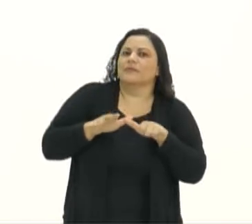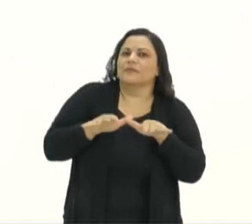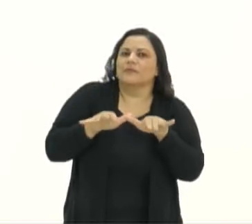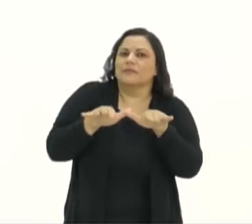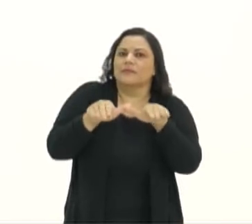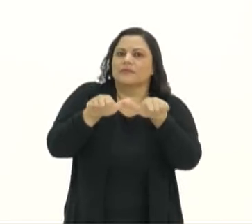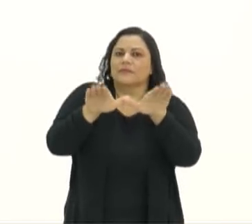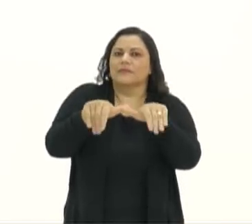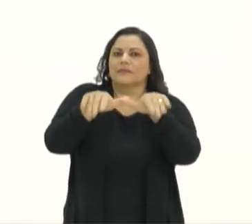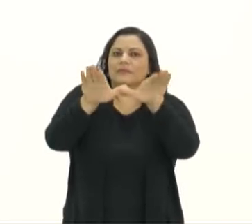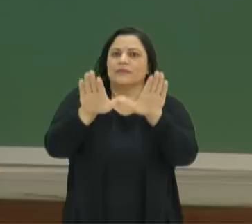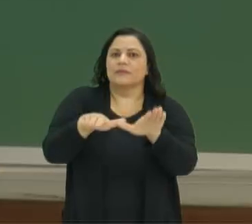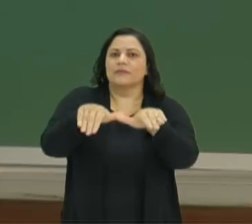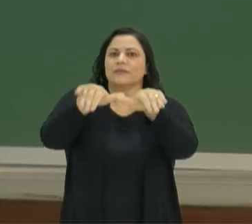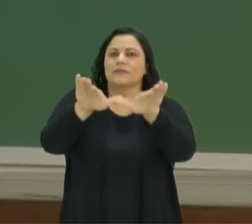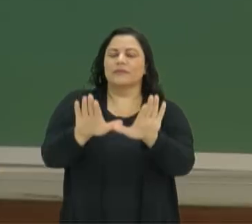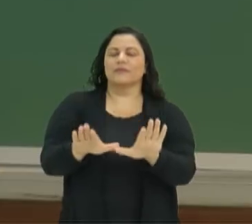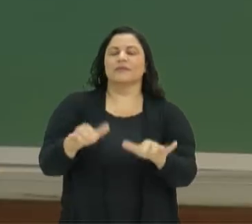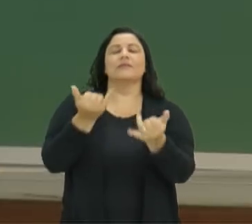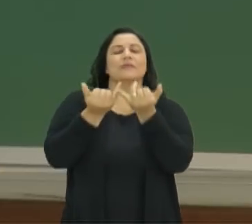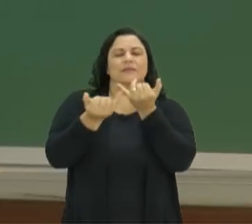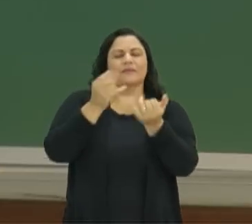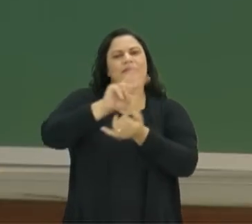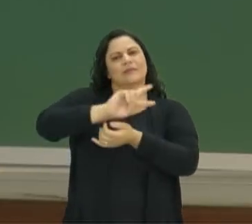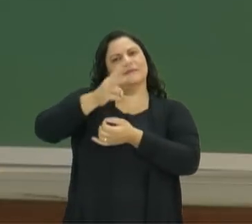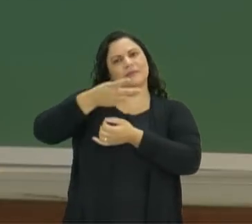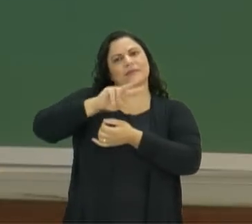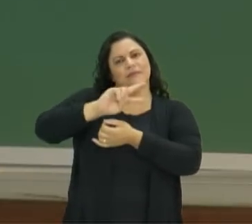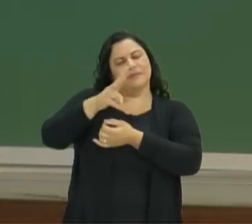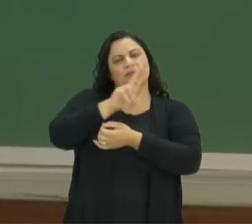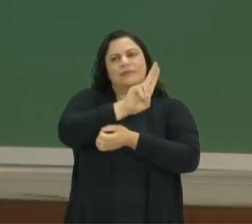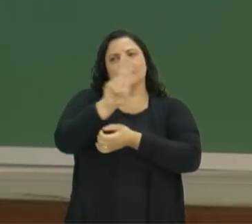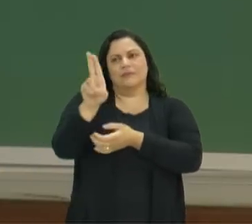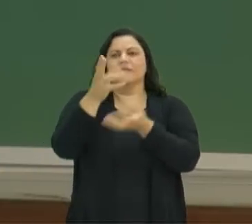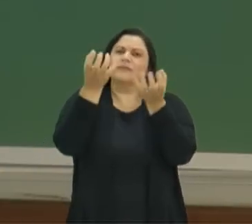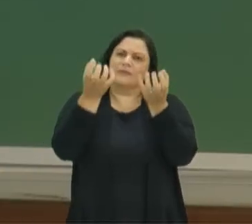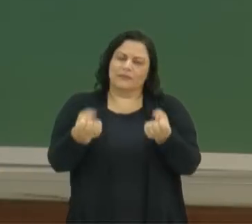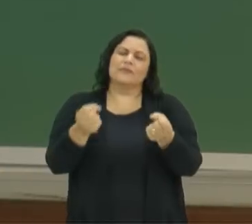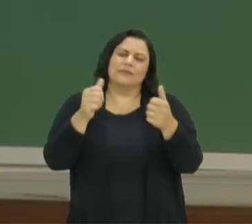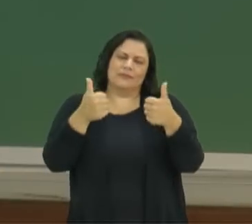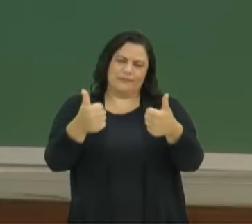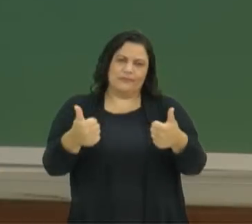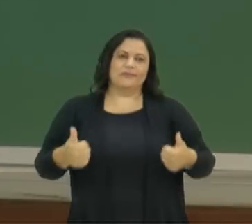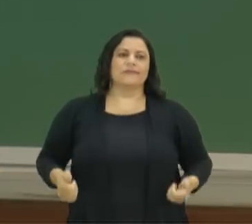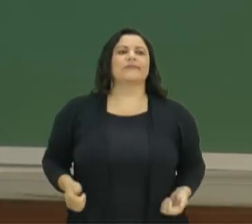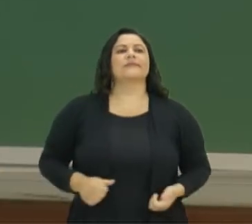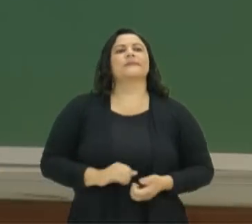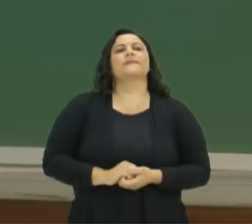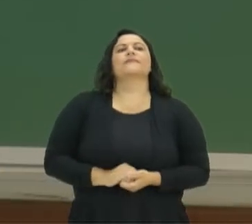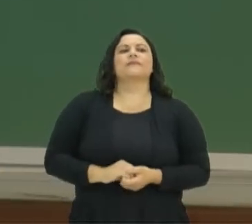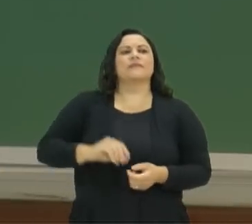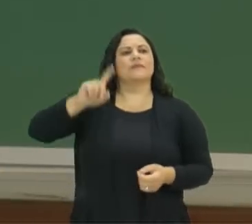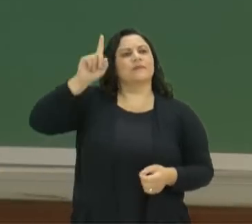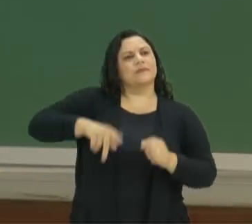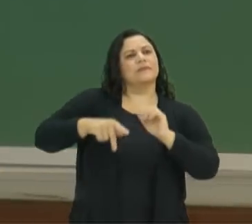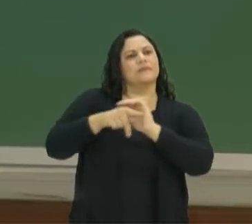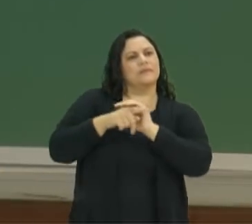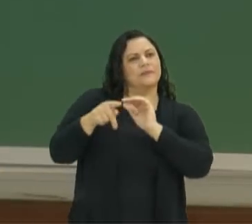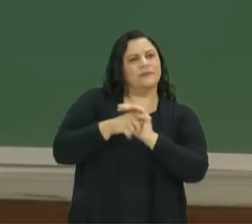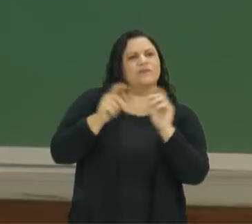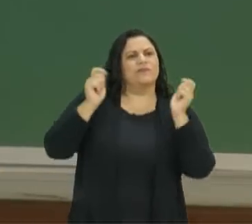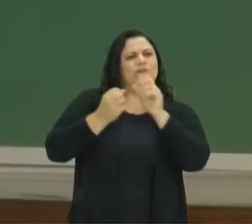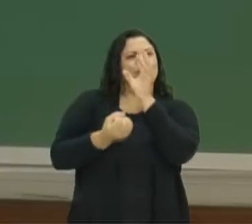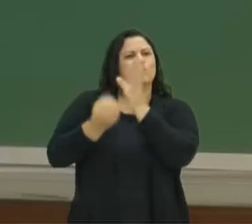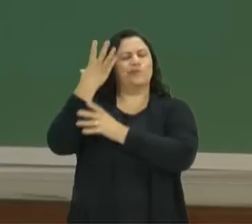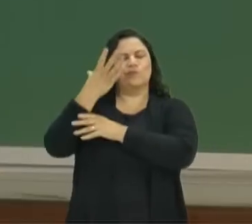borboleta. Por isso que os dois nomes são aceitos, tá? Tanto golfinho quanto borboleta. Então, o estilo borboleta surgiu